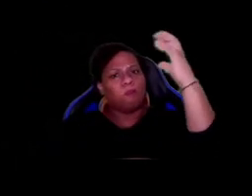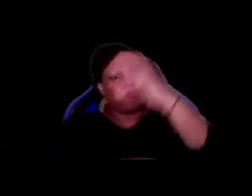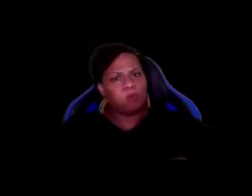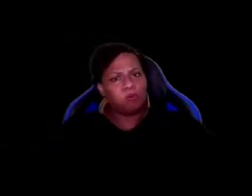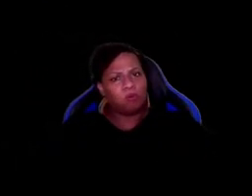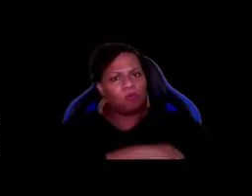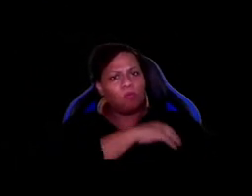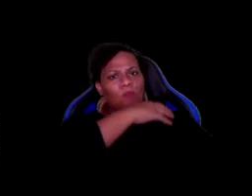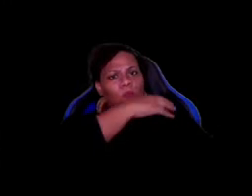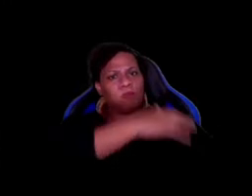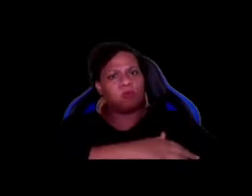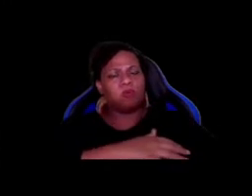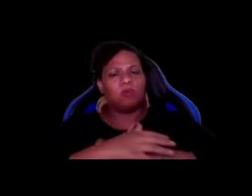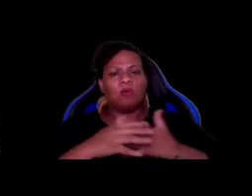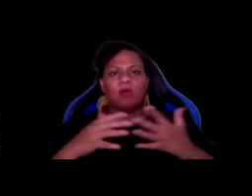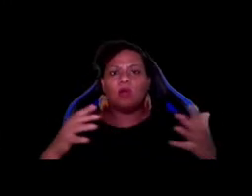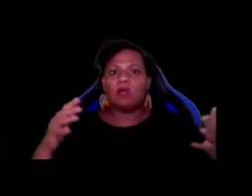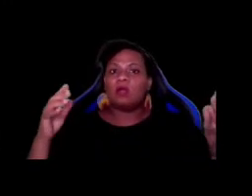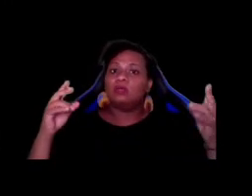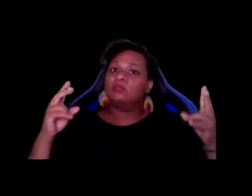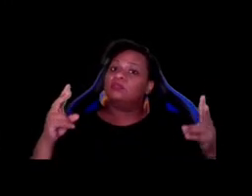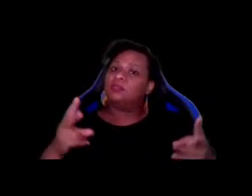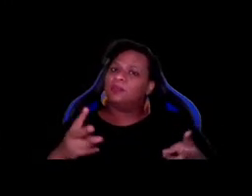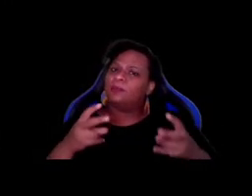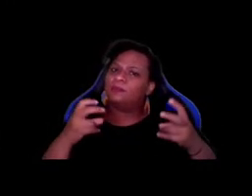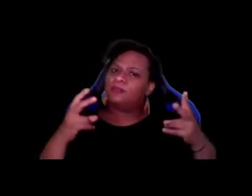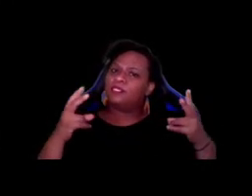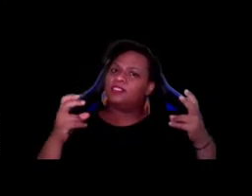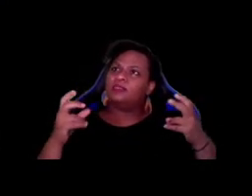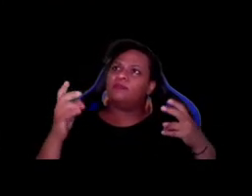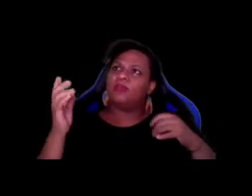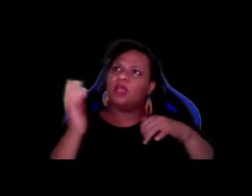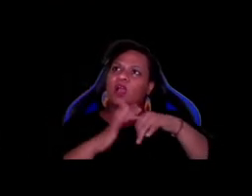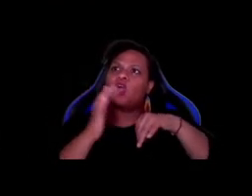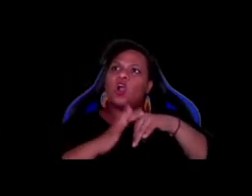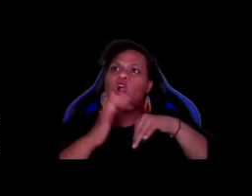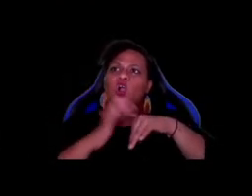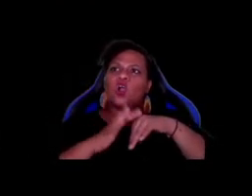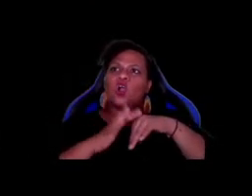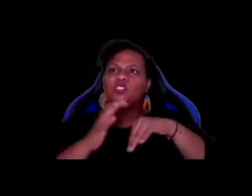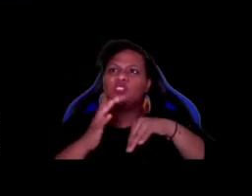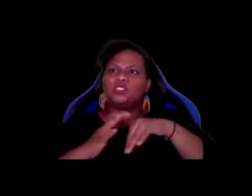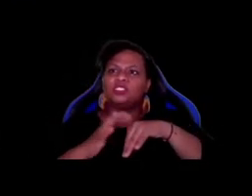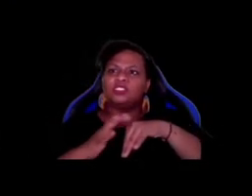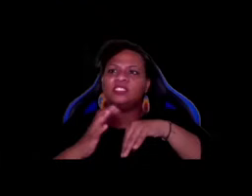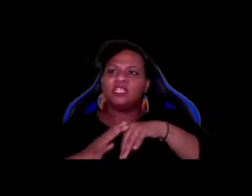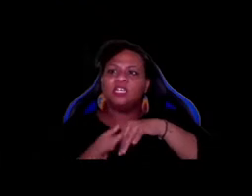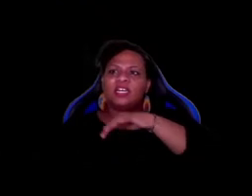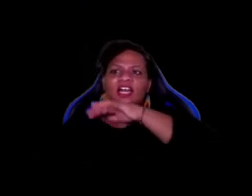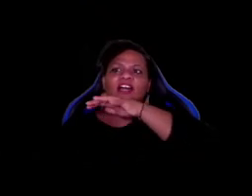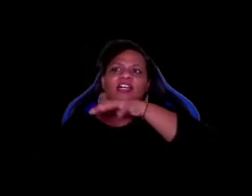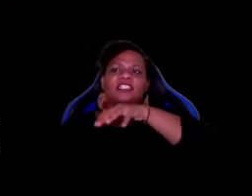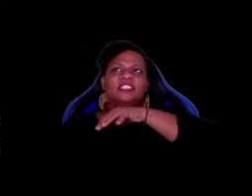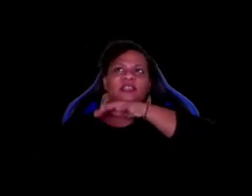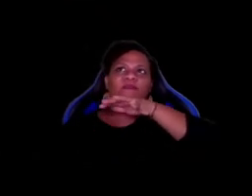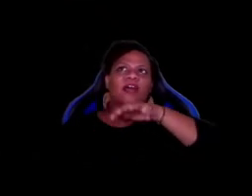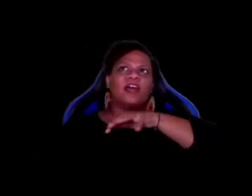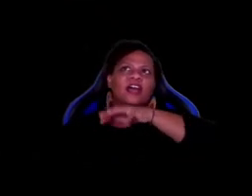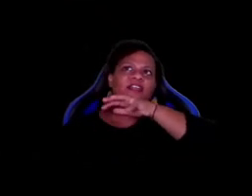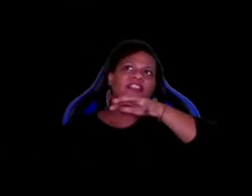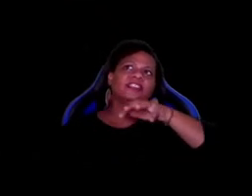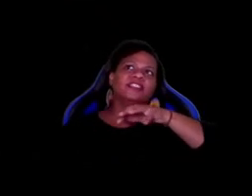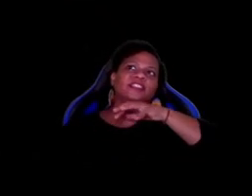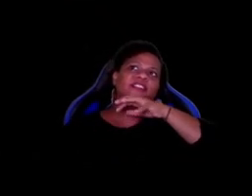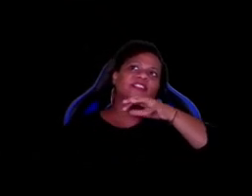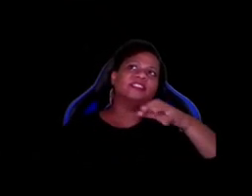ossos de animais que foram caçados, mas que faziam parte, né,